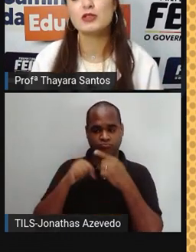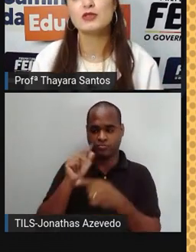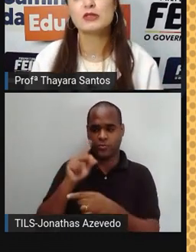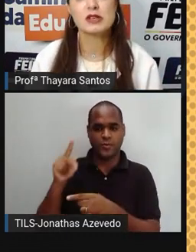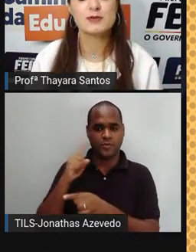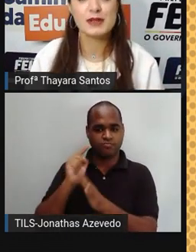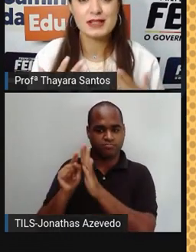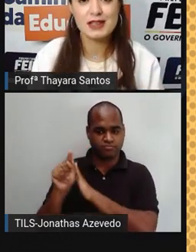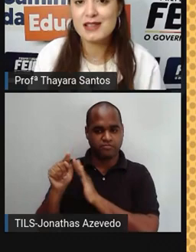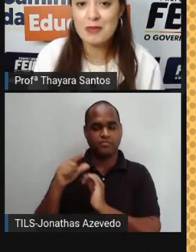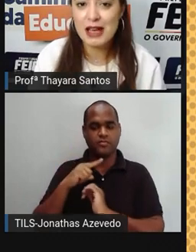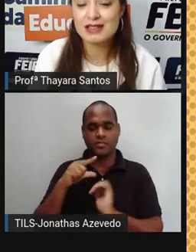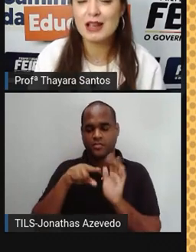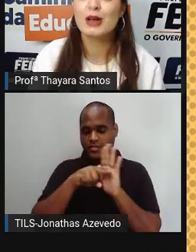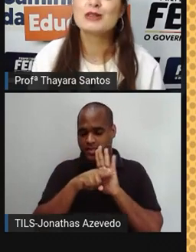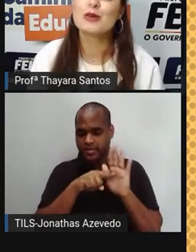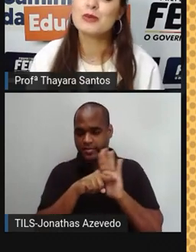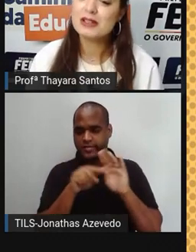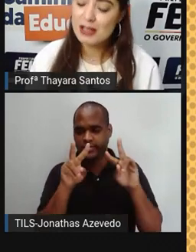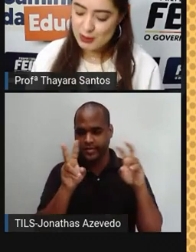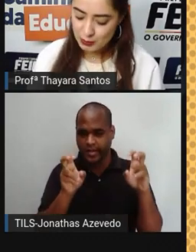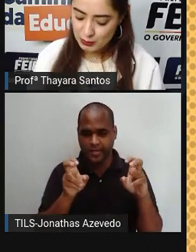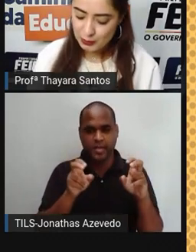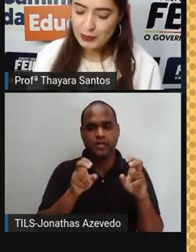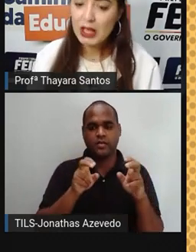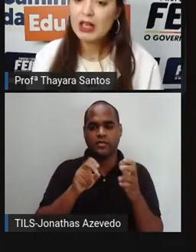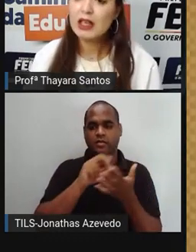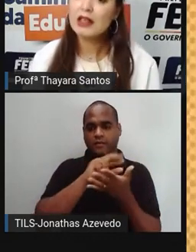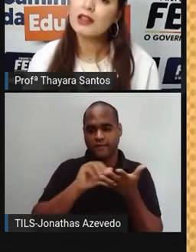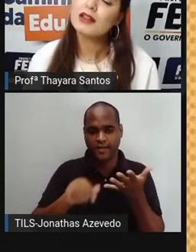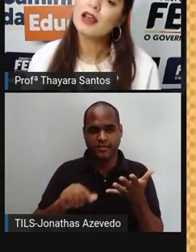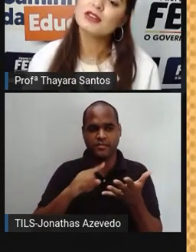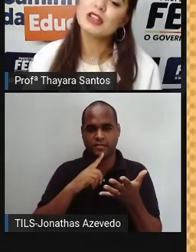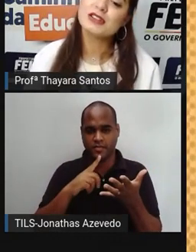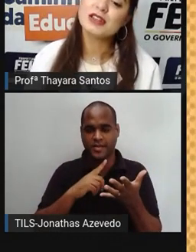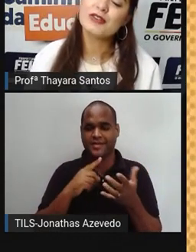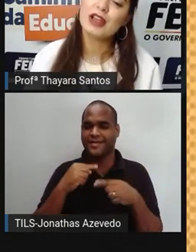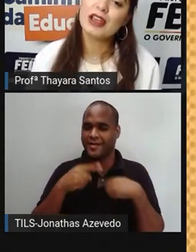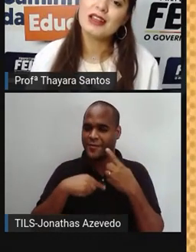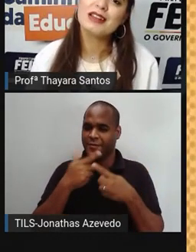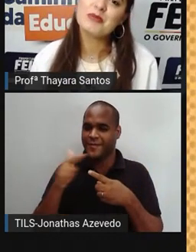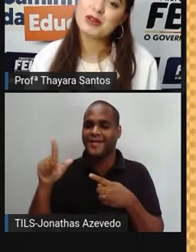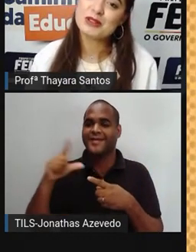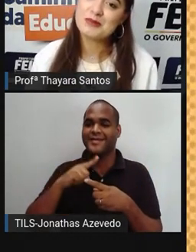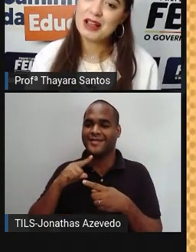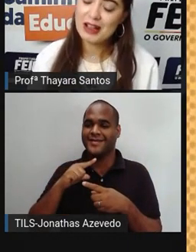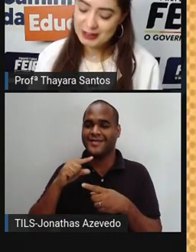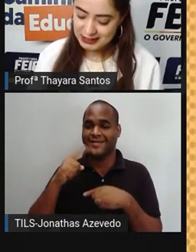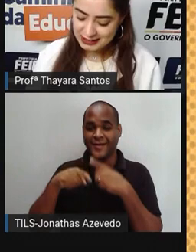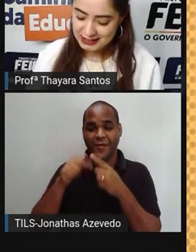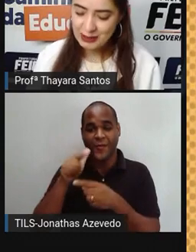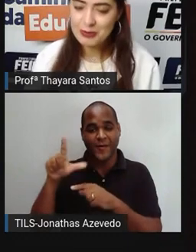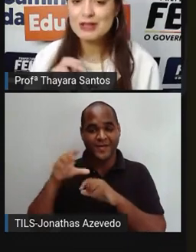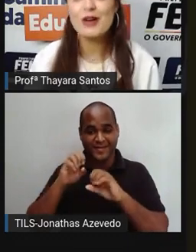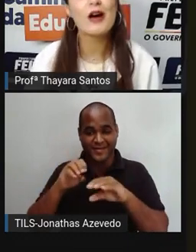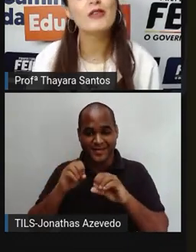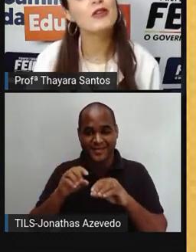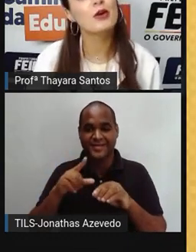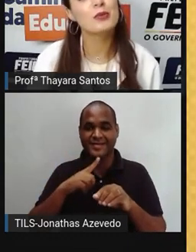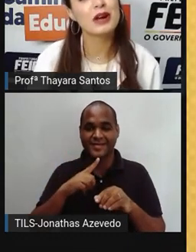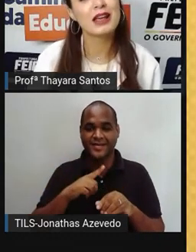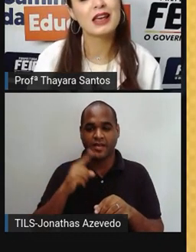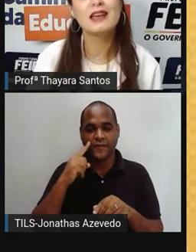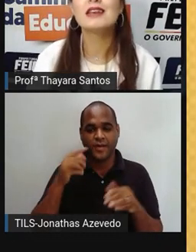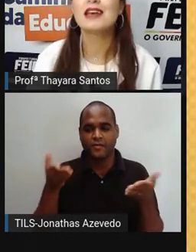com os professores de vocês pesquisem mais sobre esse assunto e a gente se vê na próxima aula então